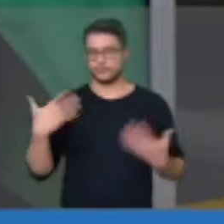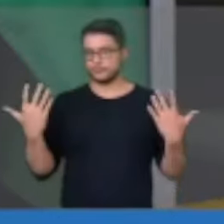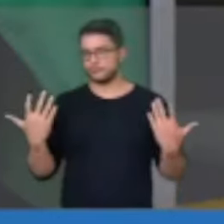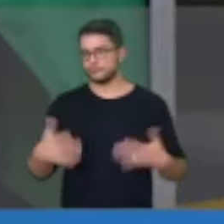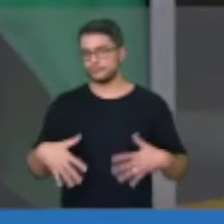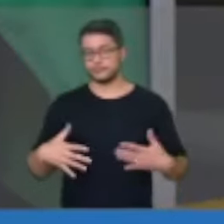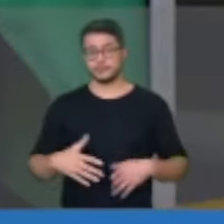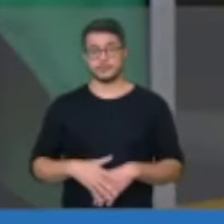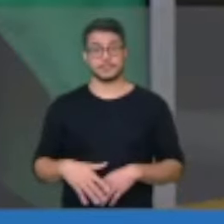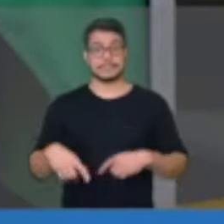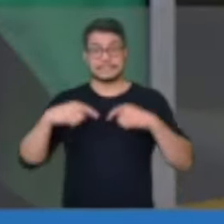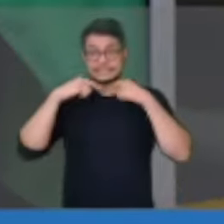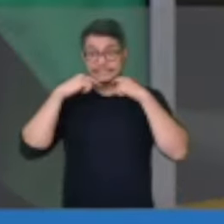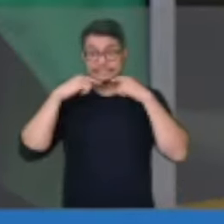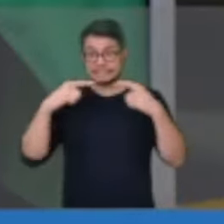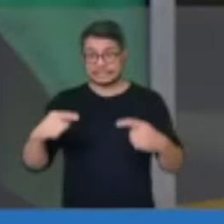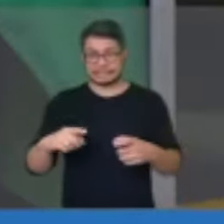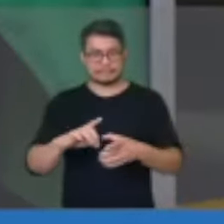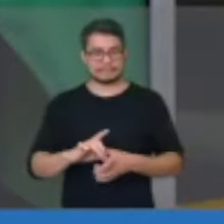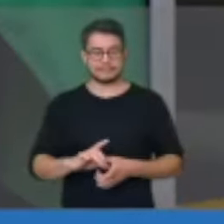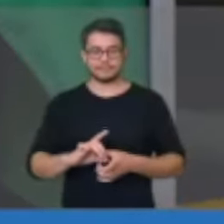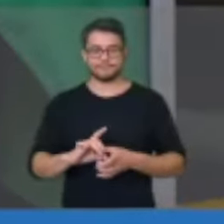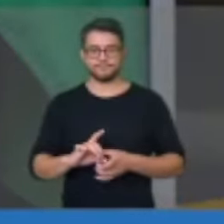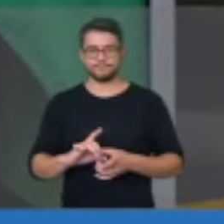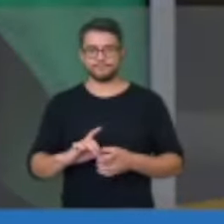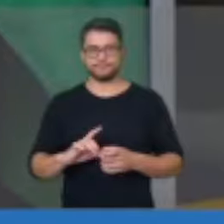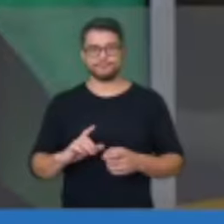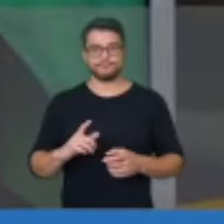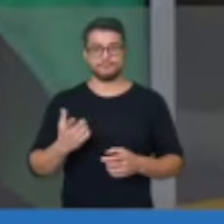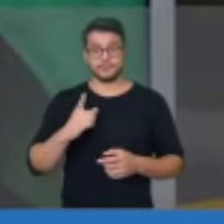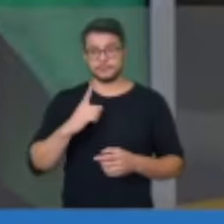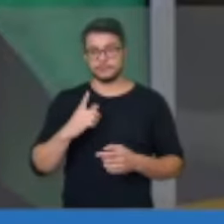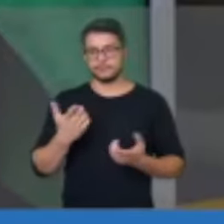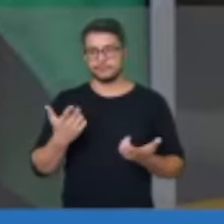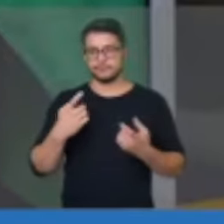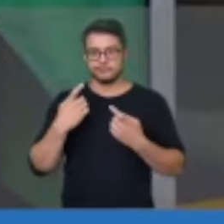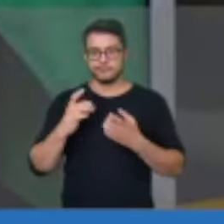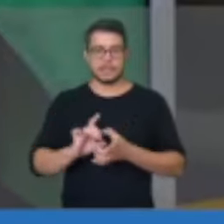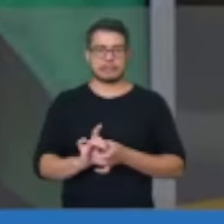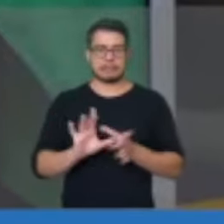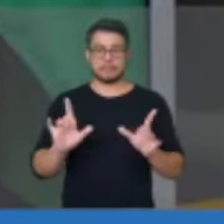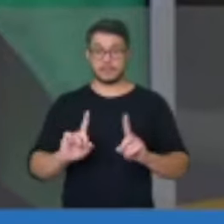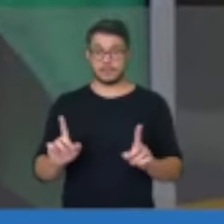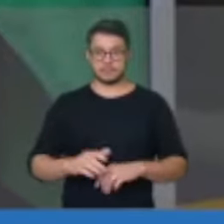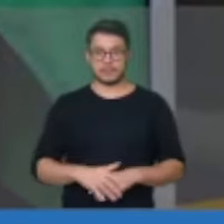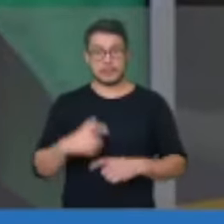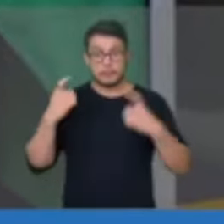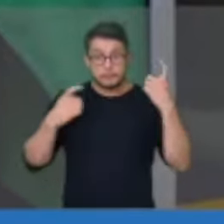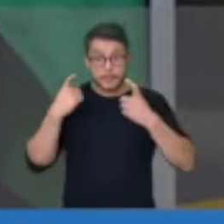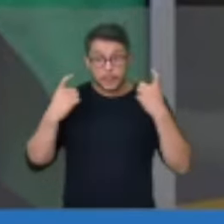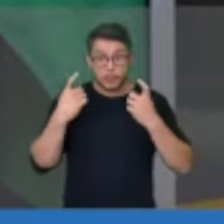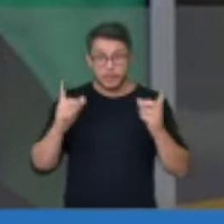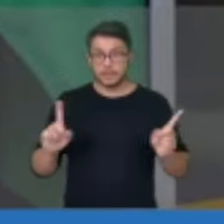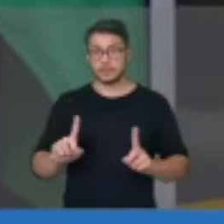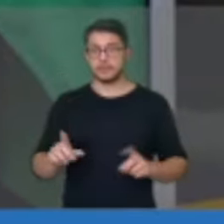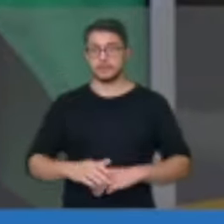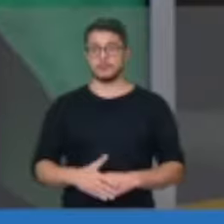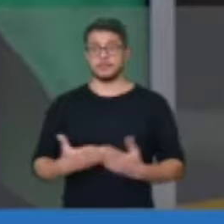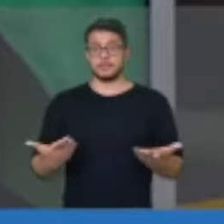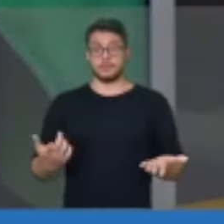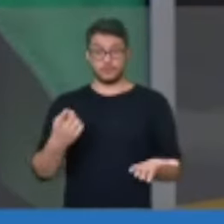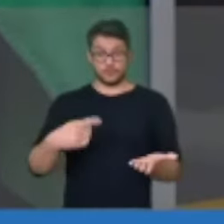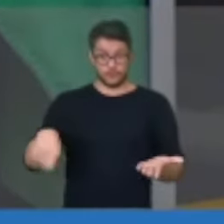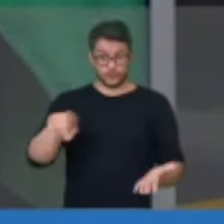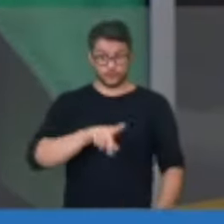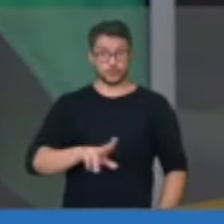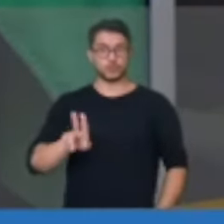está livre ou isento de receber a Polícia Federal na sua casa. Se você pagar cota parlamentar, todos aqui usam cota parlamentar,